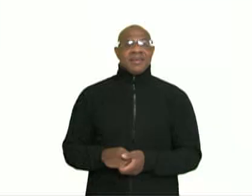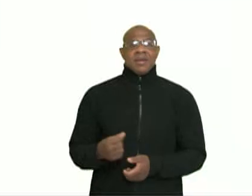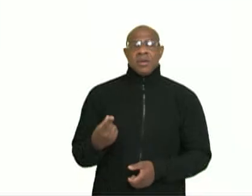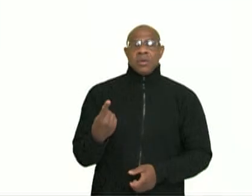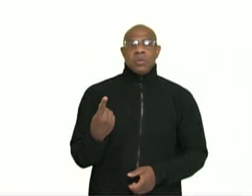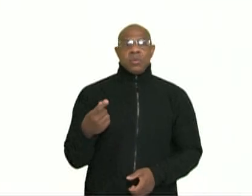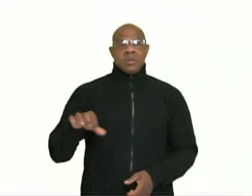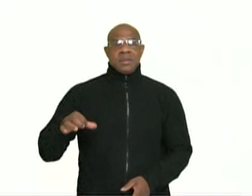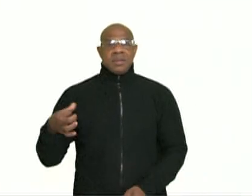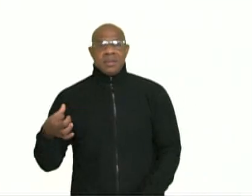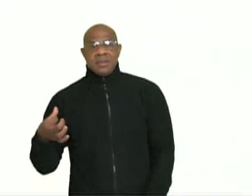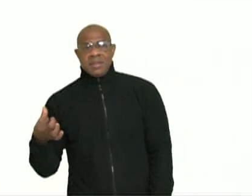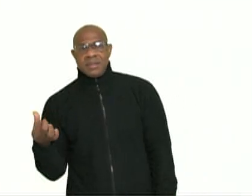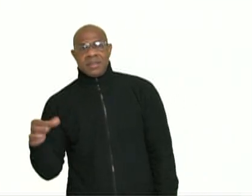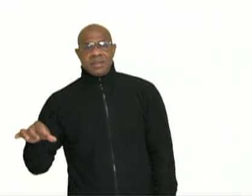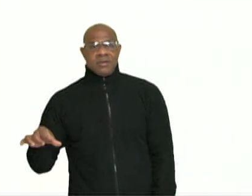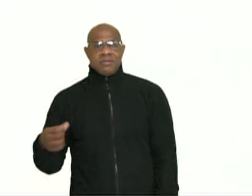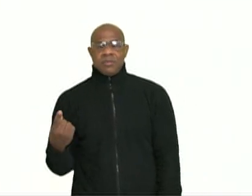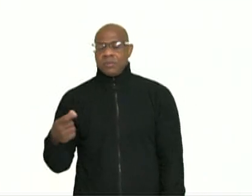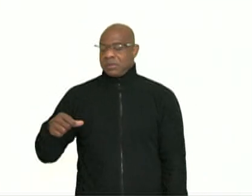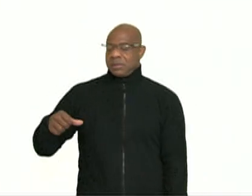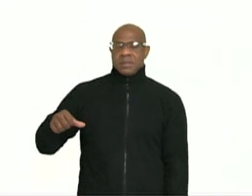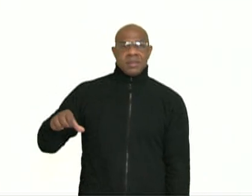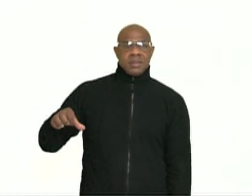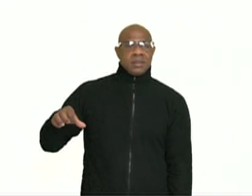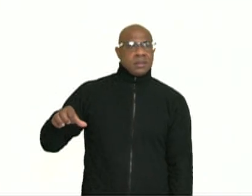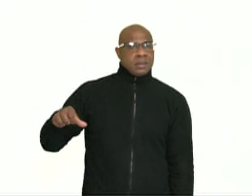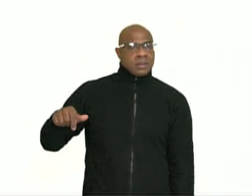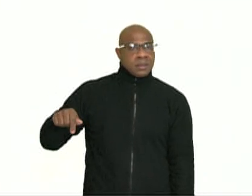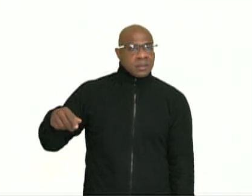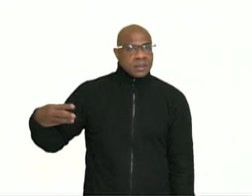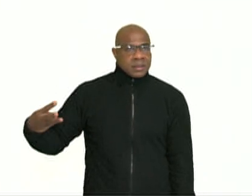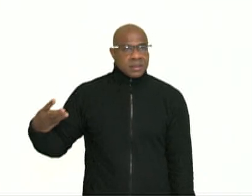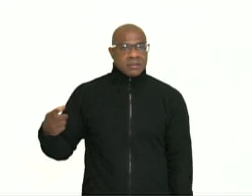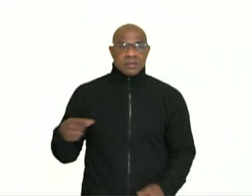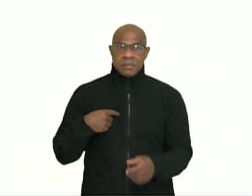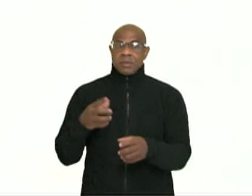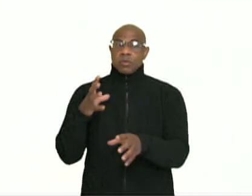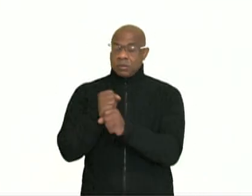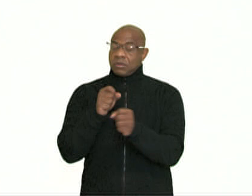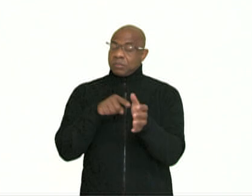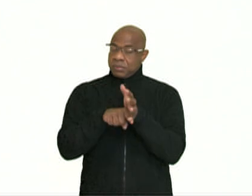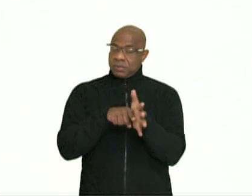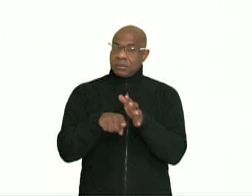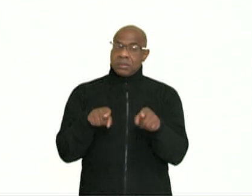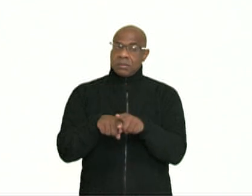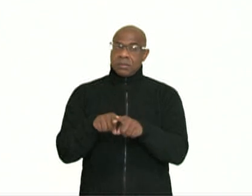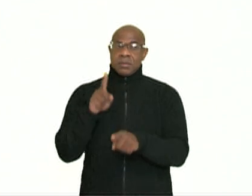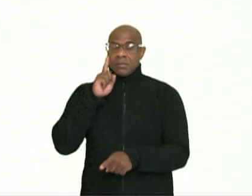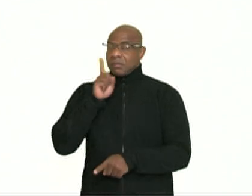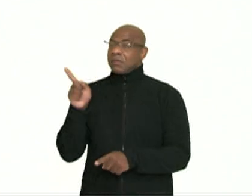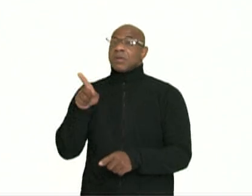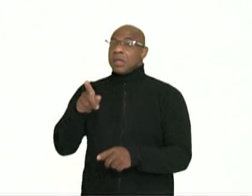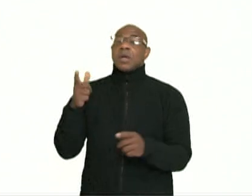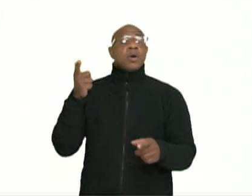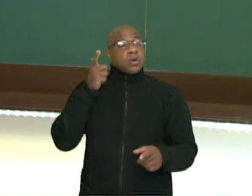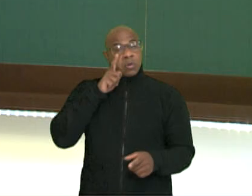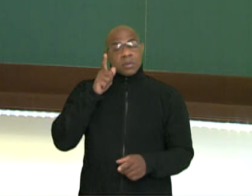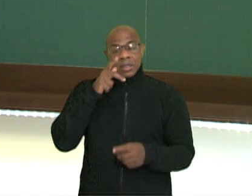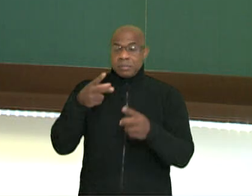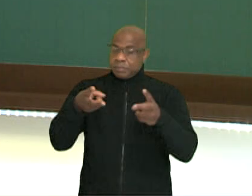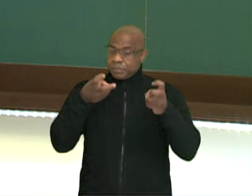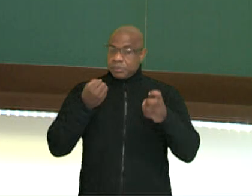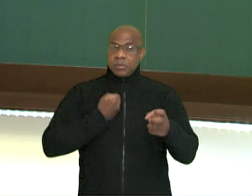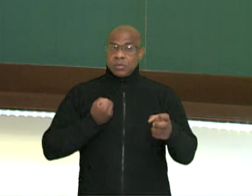1,69 a 1,73, onde também tem o total de pesquisados ali em cima. Então você consegue determinar o número